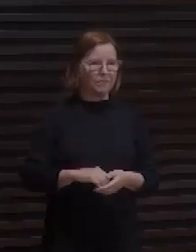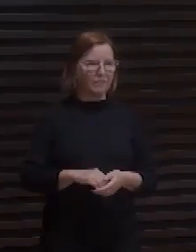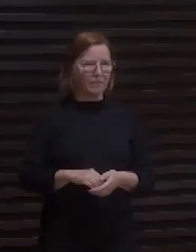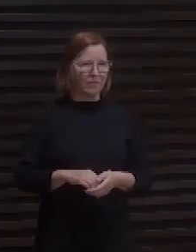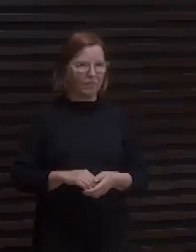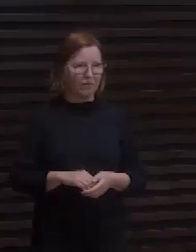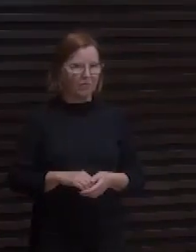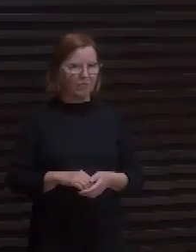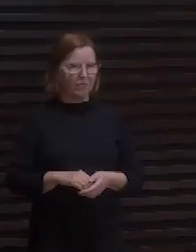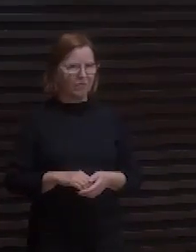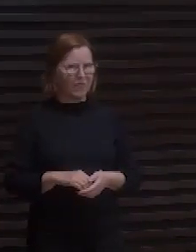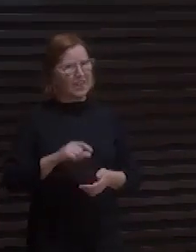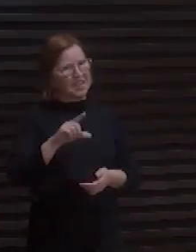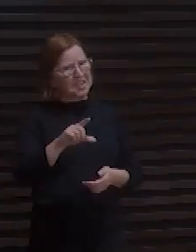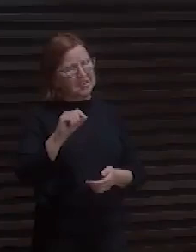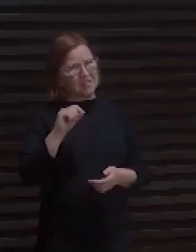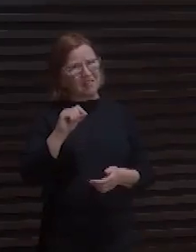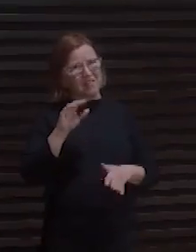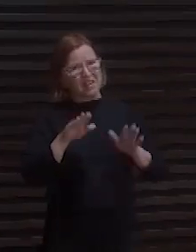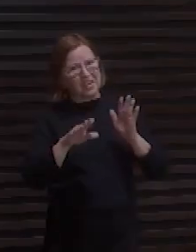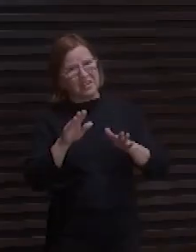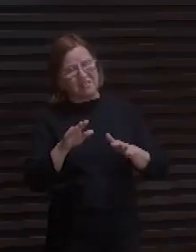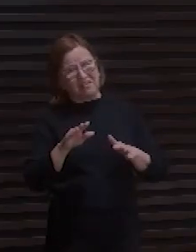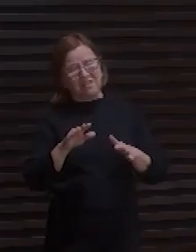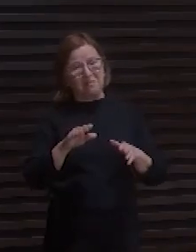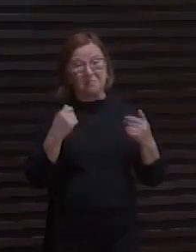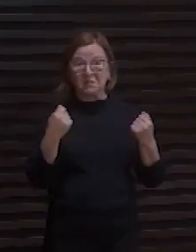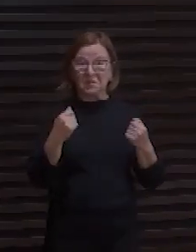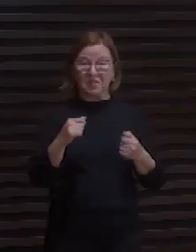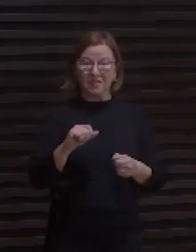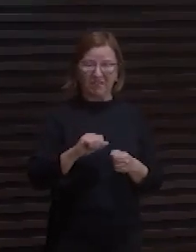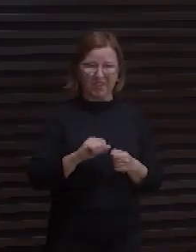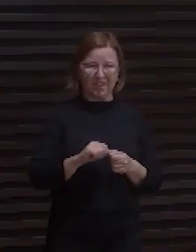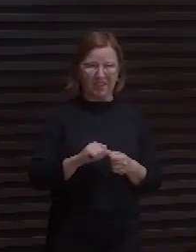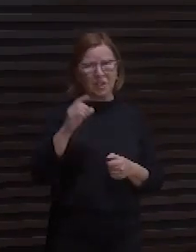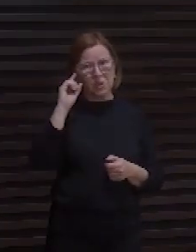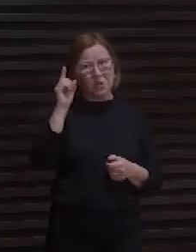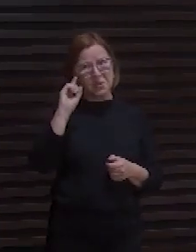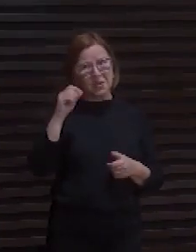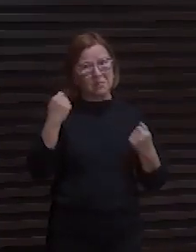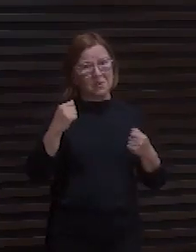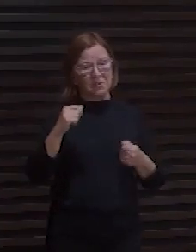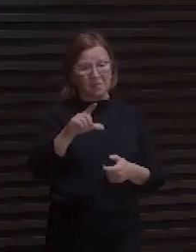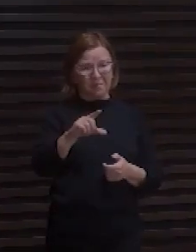Naquelas decisões que muitas vezes nós temos de fazer. Todos os dias nós temos de tomar